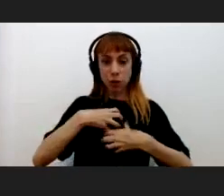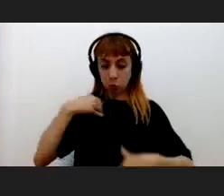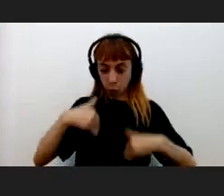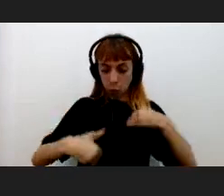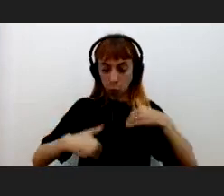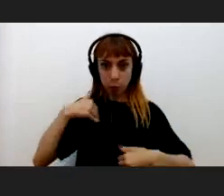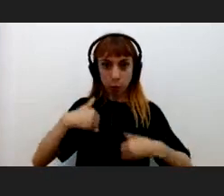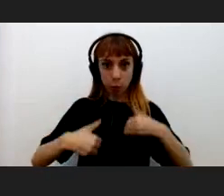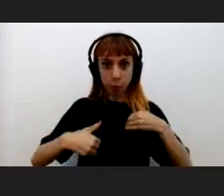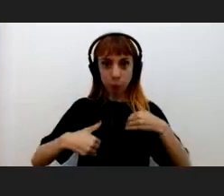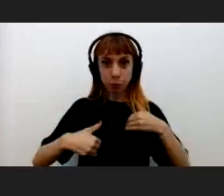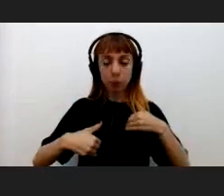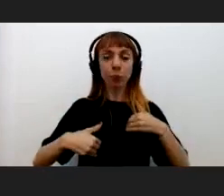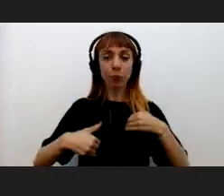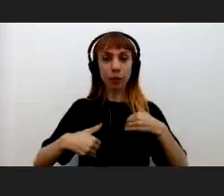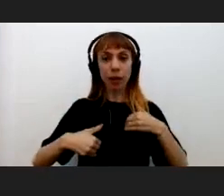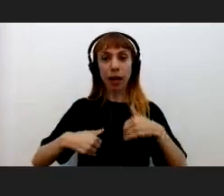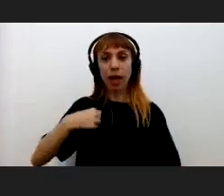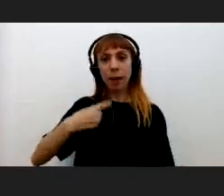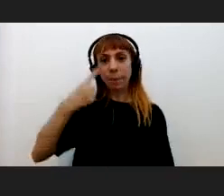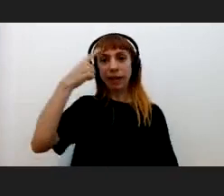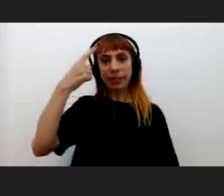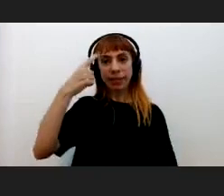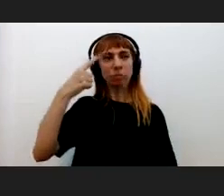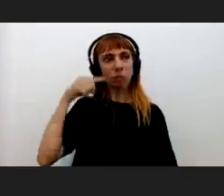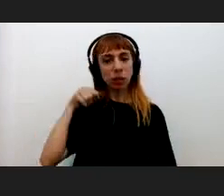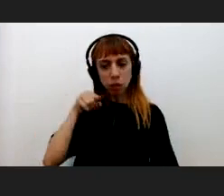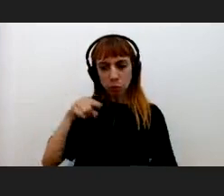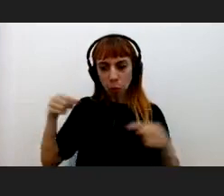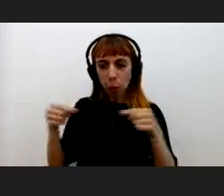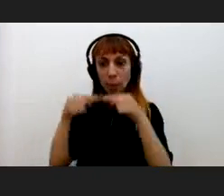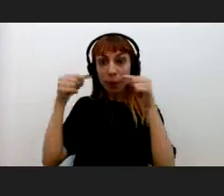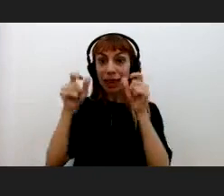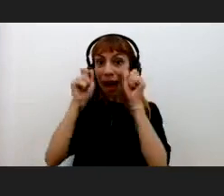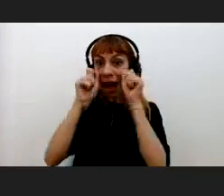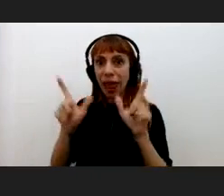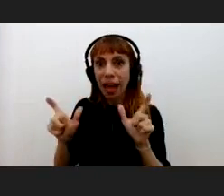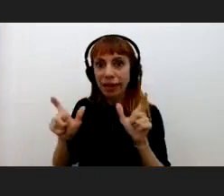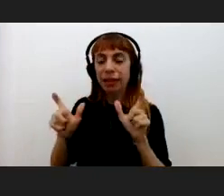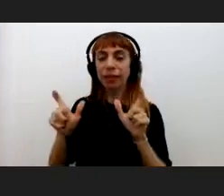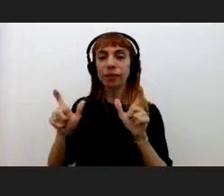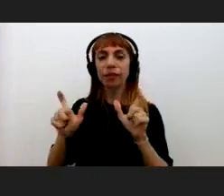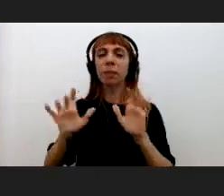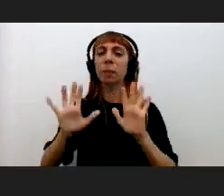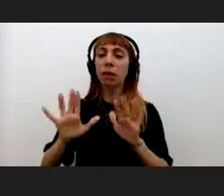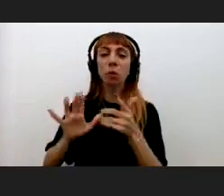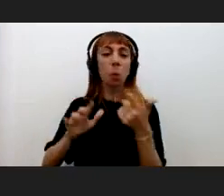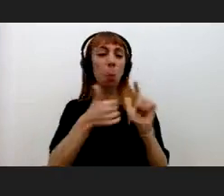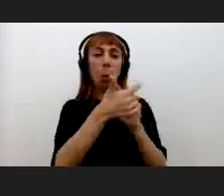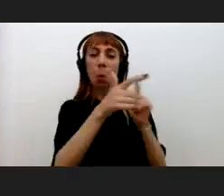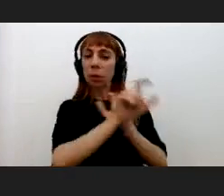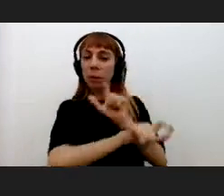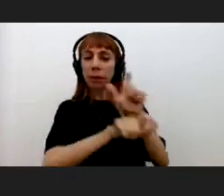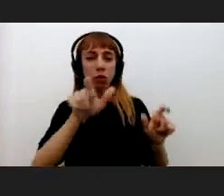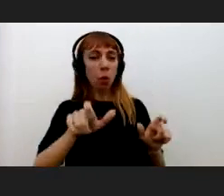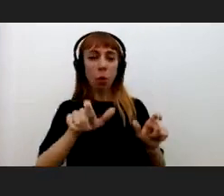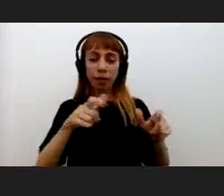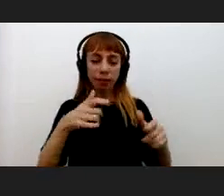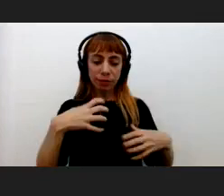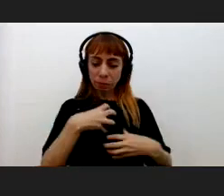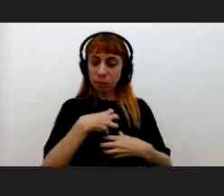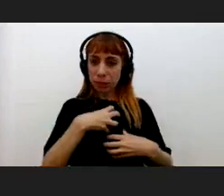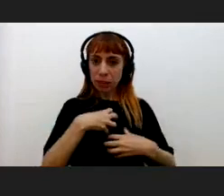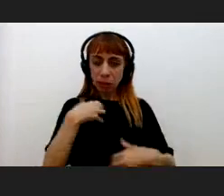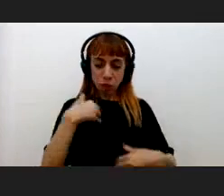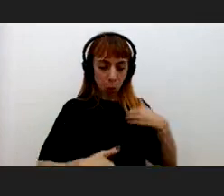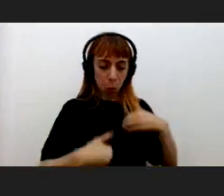poderia ser sinônimo de um alerta, né? Mas para outras pessoas, essas reações fisiológicas não é que